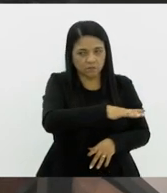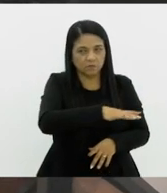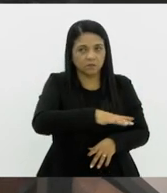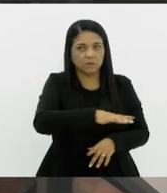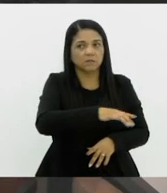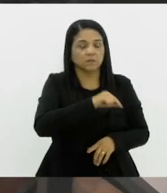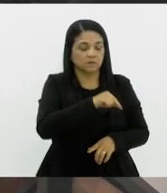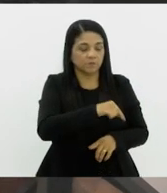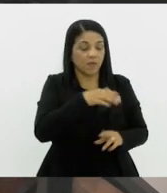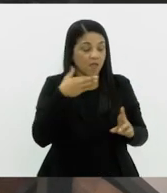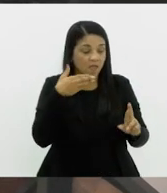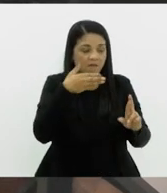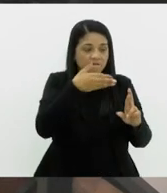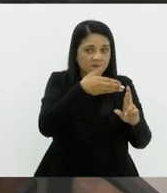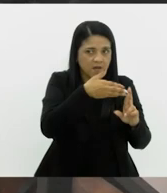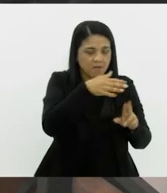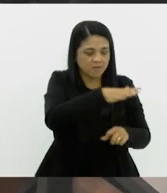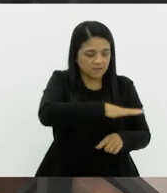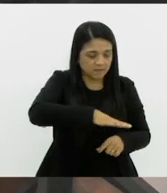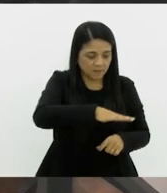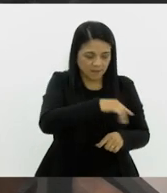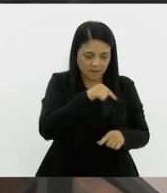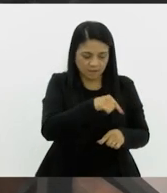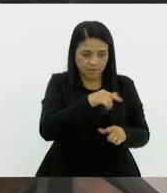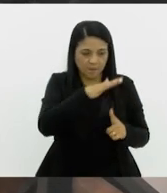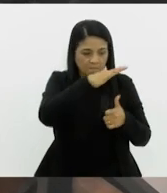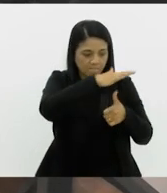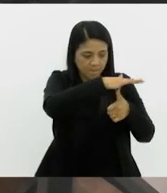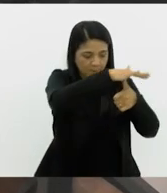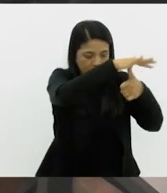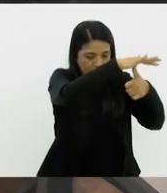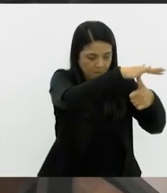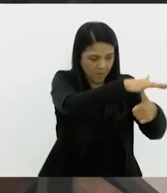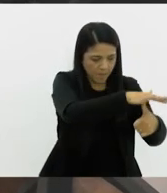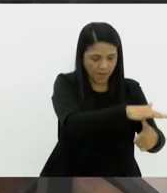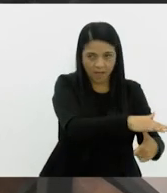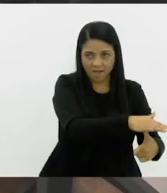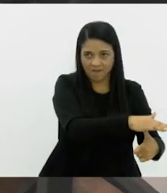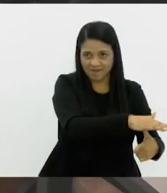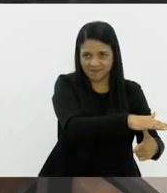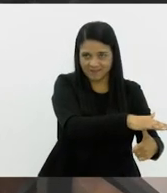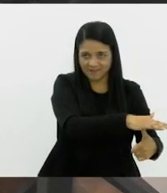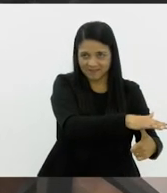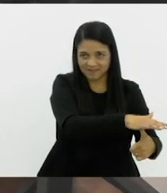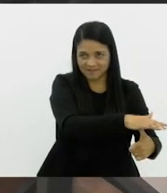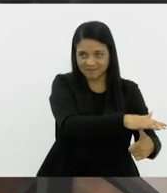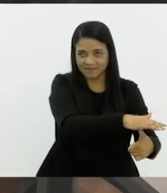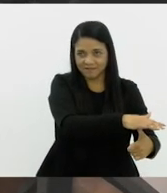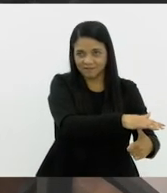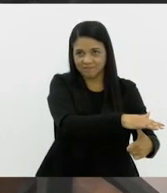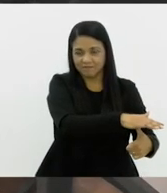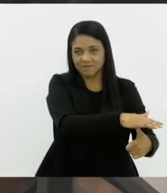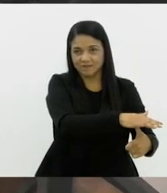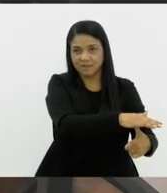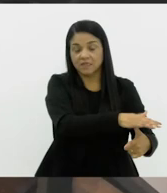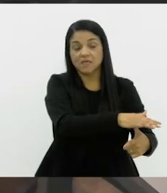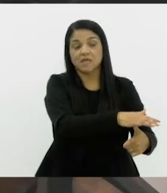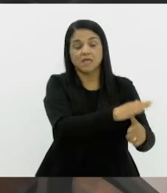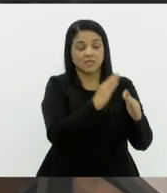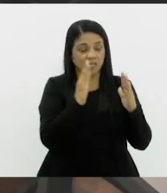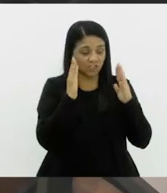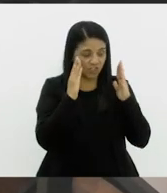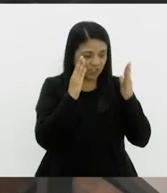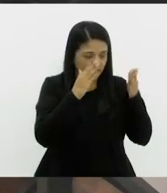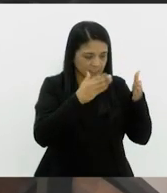saibam, inclusive, de onde uma está vindo ou indo. Então, a praça é uma dessas posições. Mas tá? É no circuito praia. Fica mais ou menos aonde?